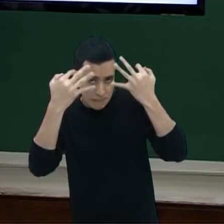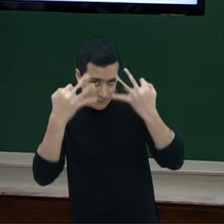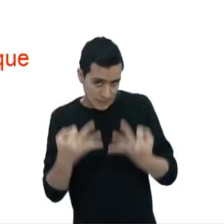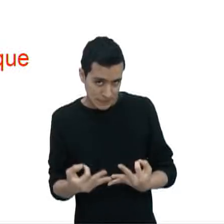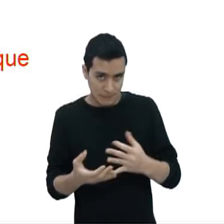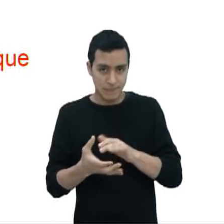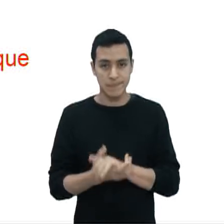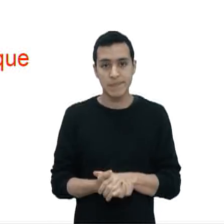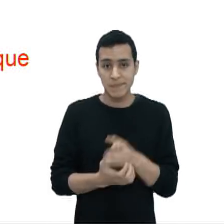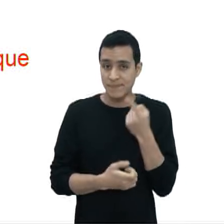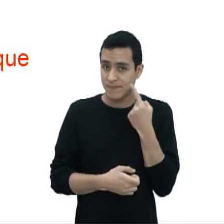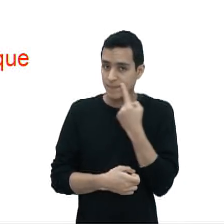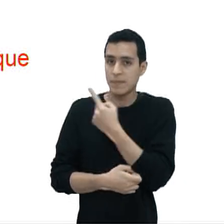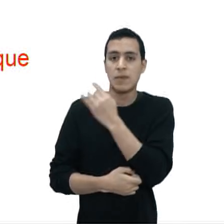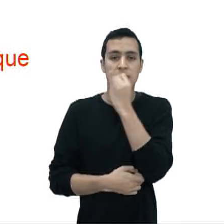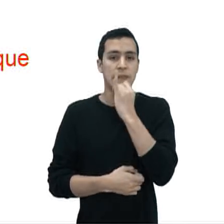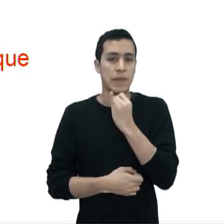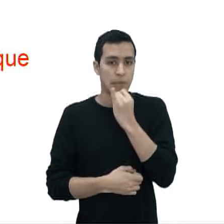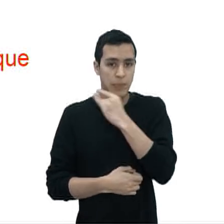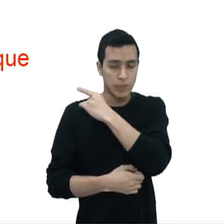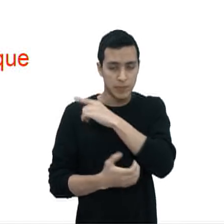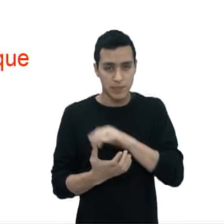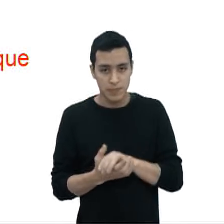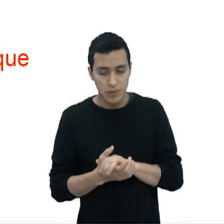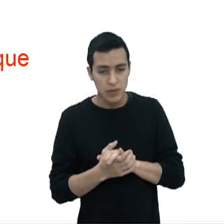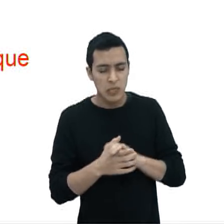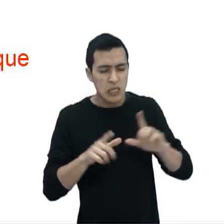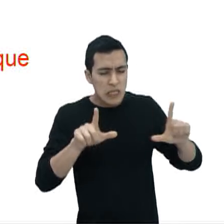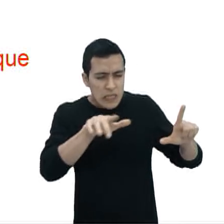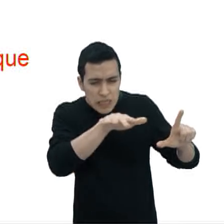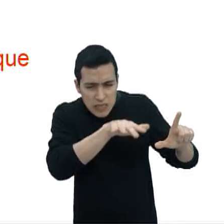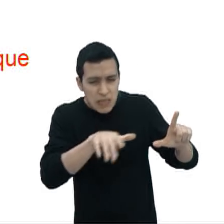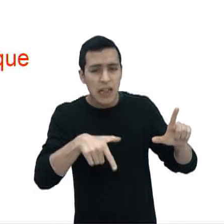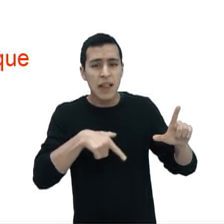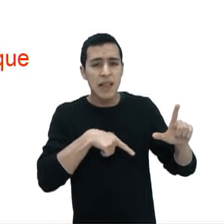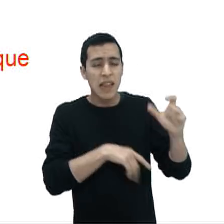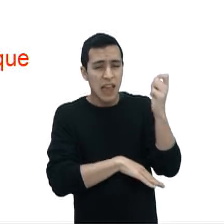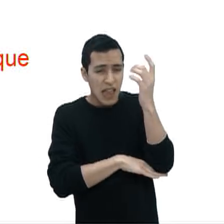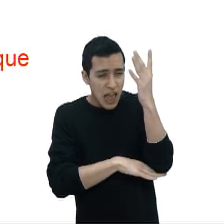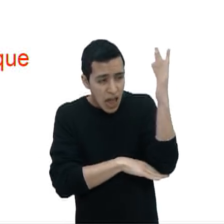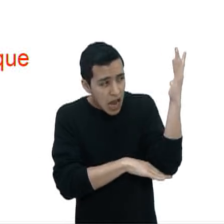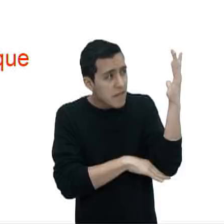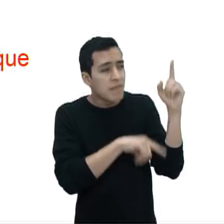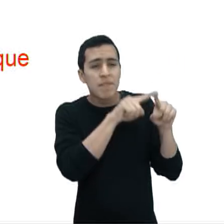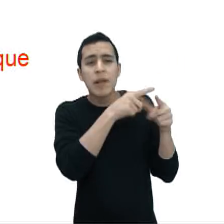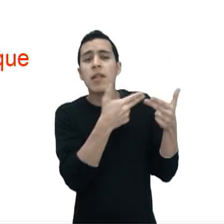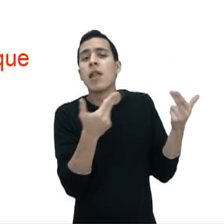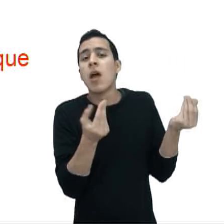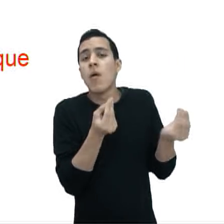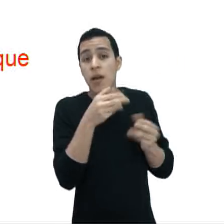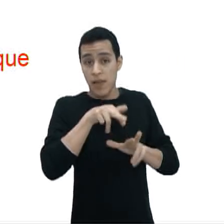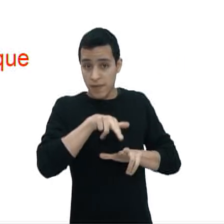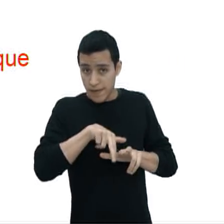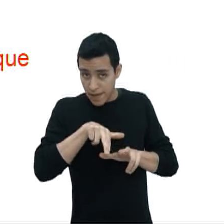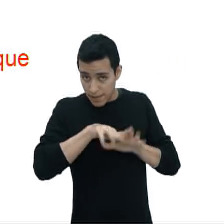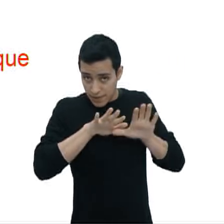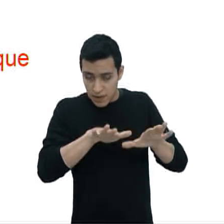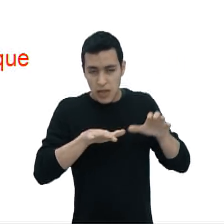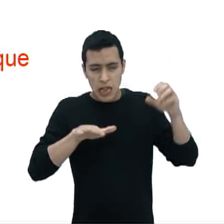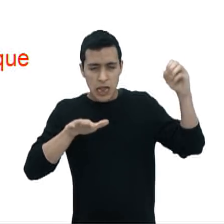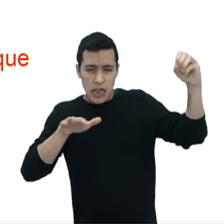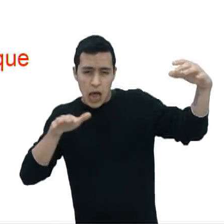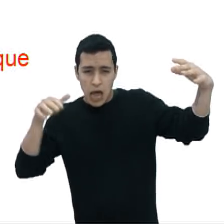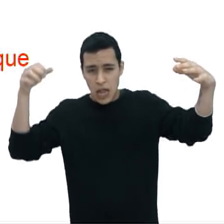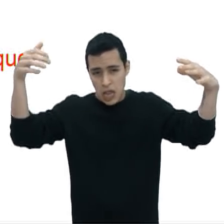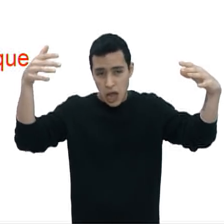certo? Então, exemplo lá. No cenário, nós temos árvores feitas com materiais recicláveis, um jogo de luz